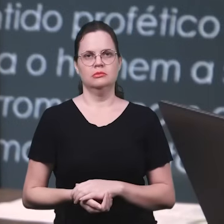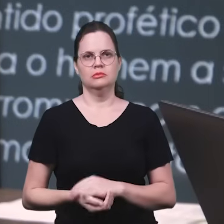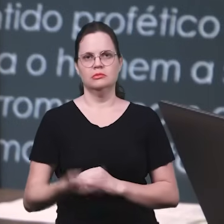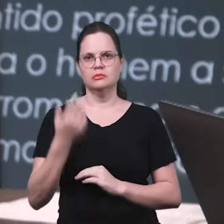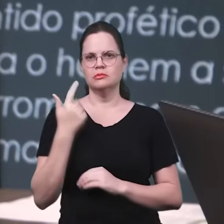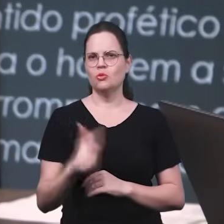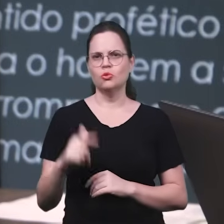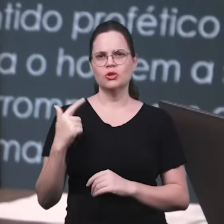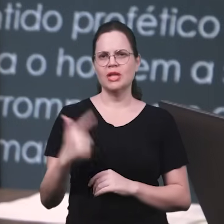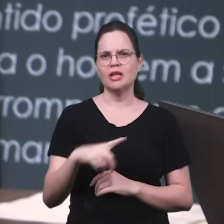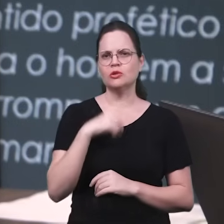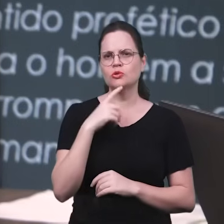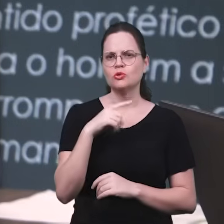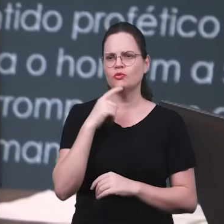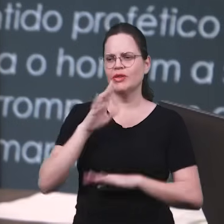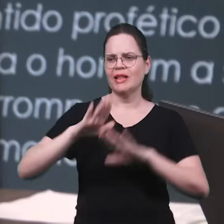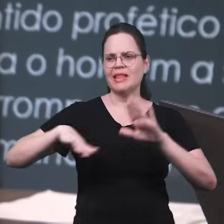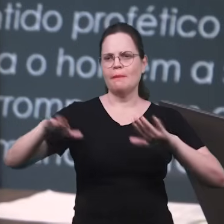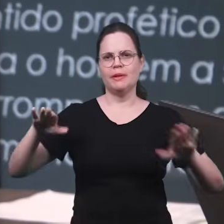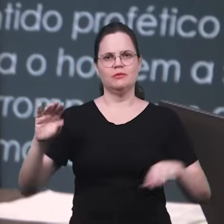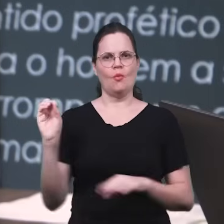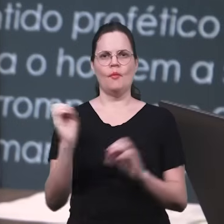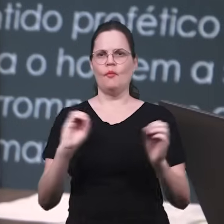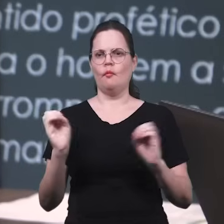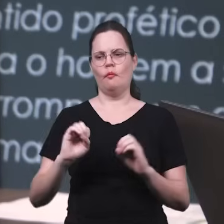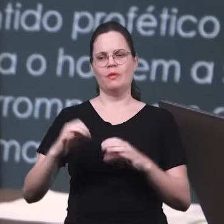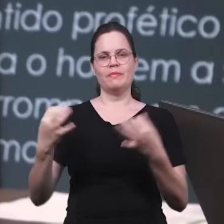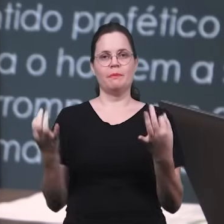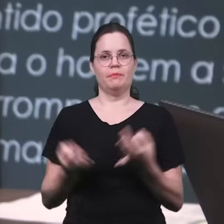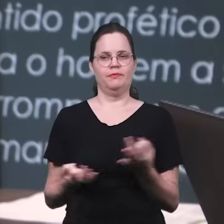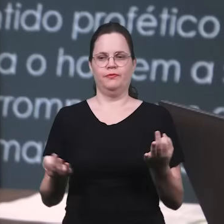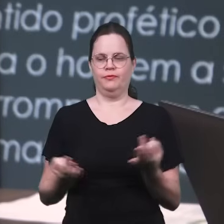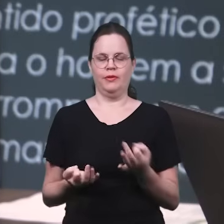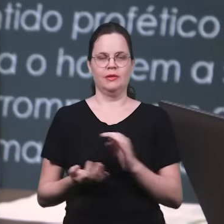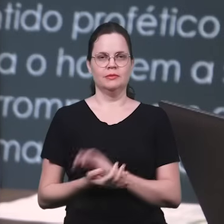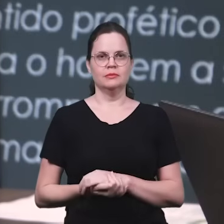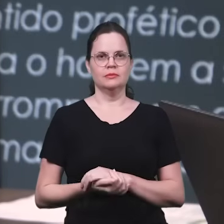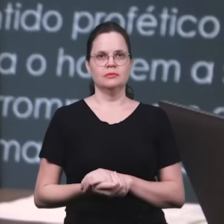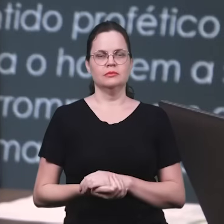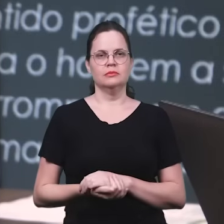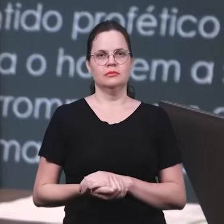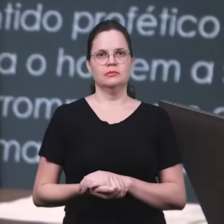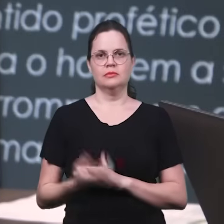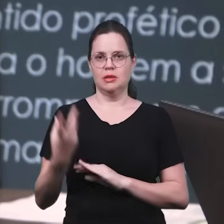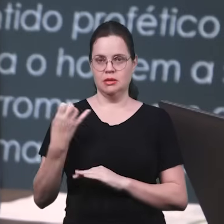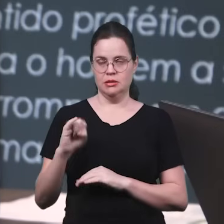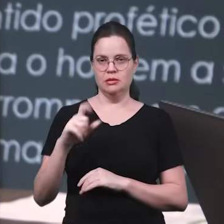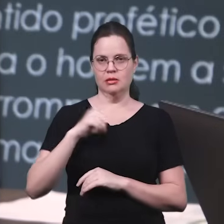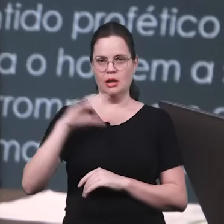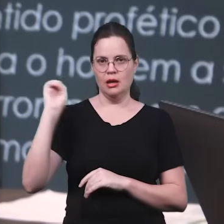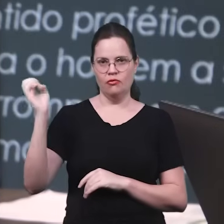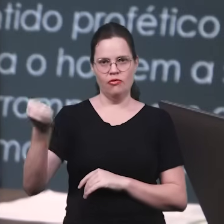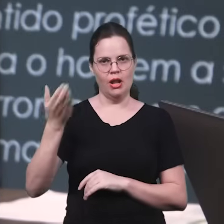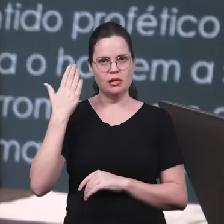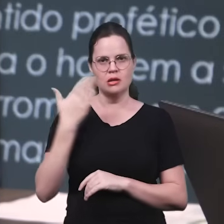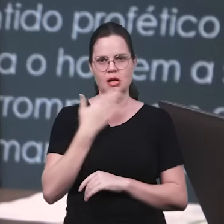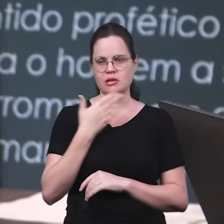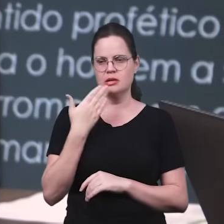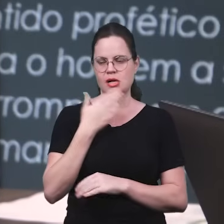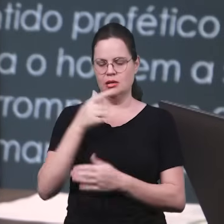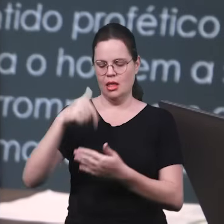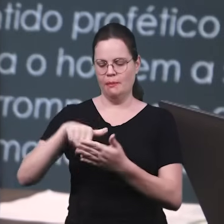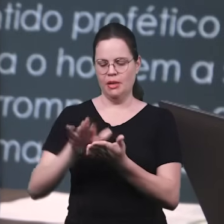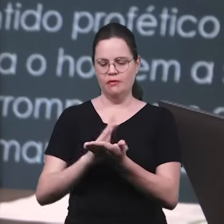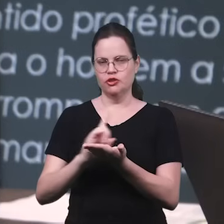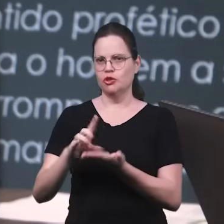sombra de variação. Quer dizer, ela é perfeita. O homem não consegue encontrar defeito ou questionar